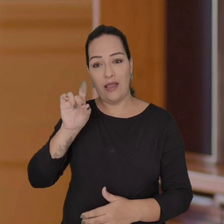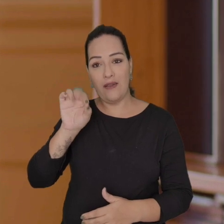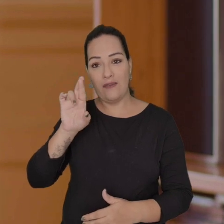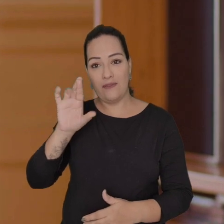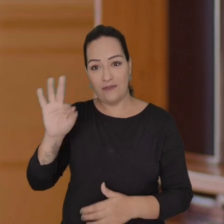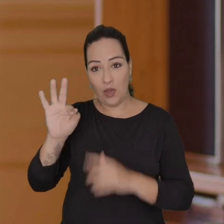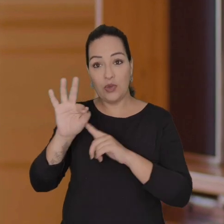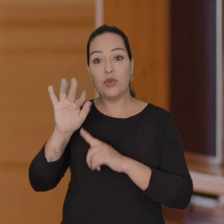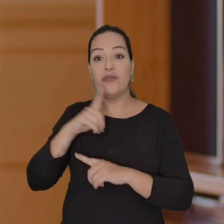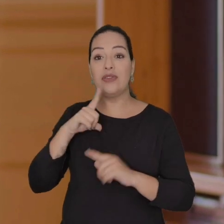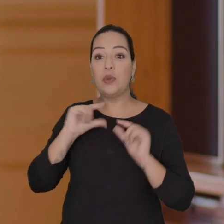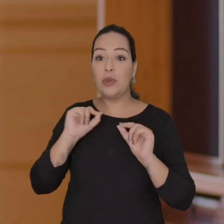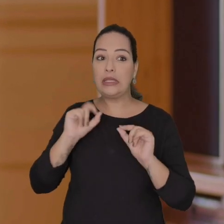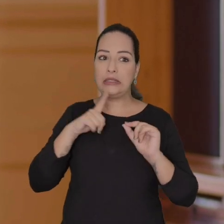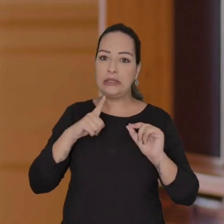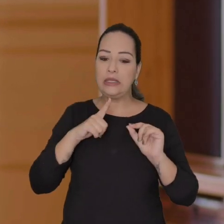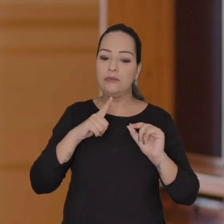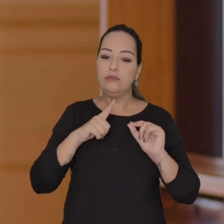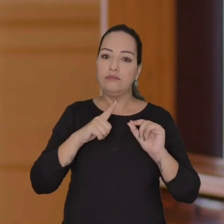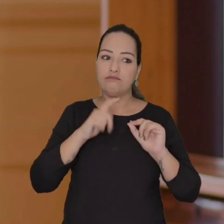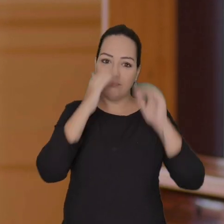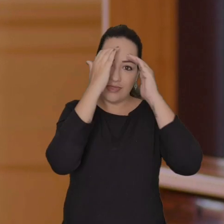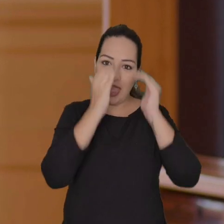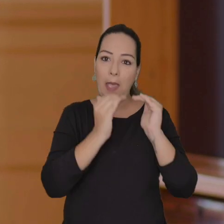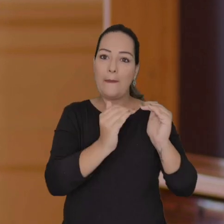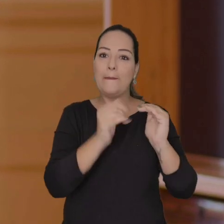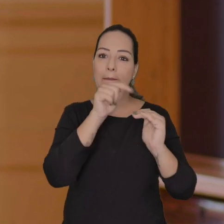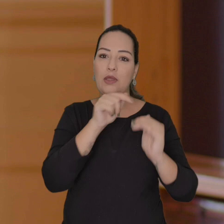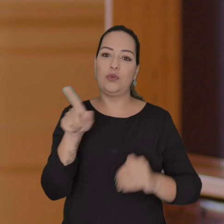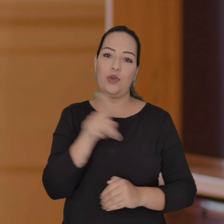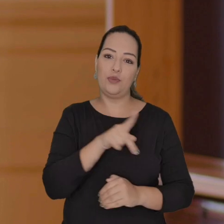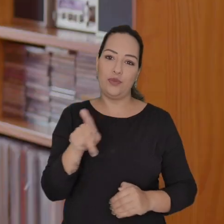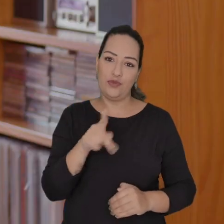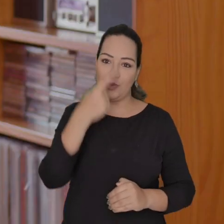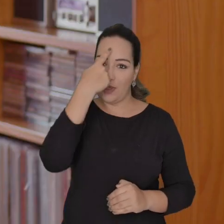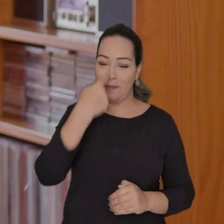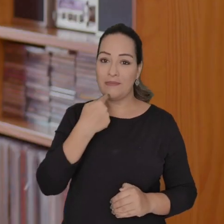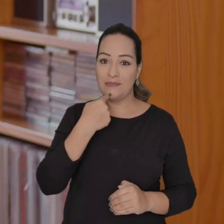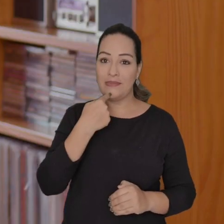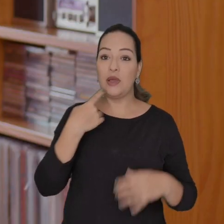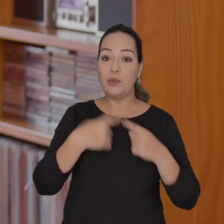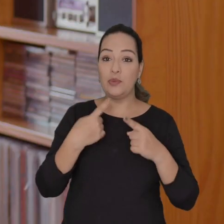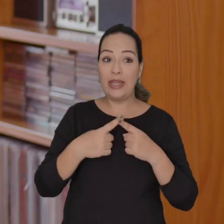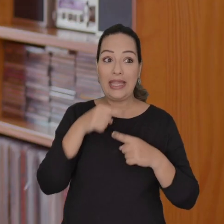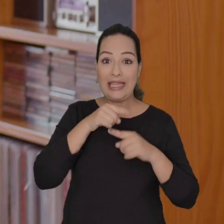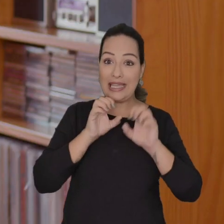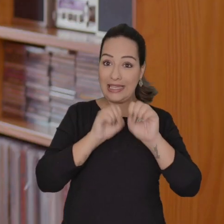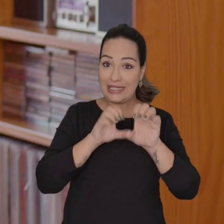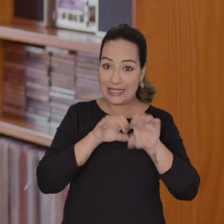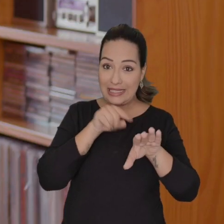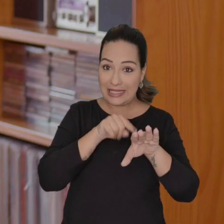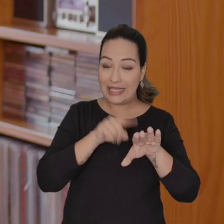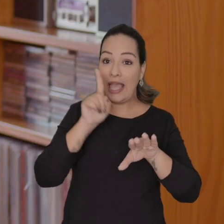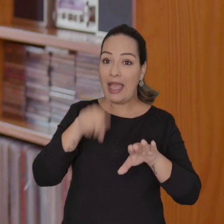ainda existe e é cultivado intencionalmente um respeito muito grande pela figura do professor. Realmente, o ato de ensinar